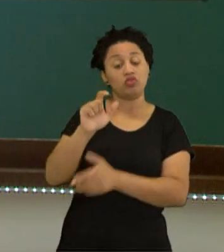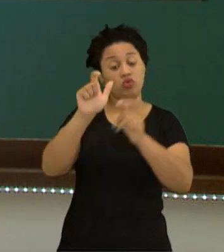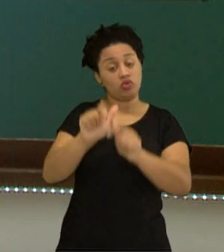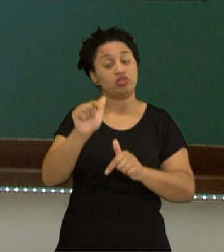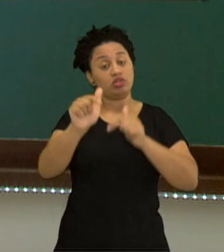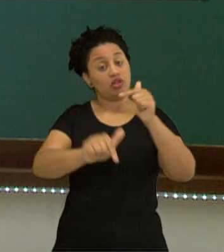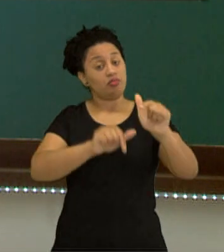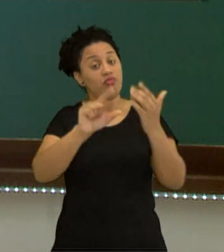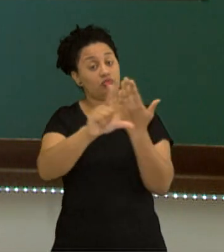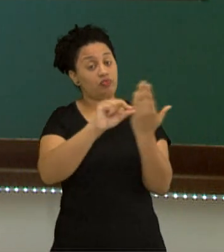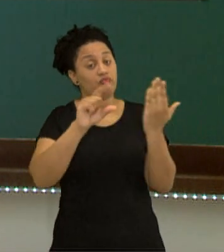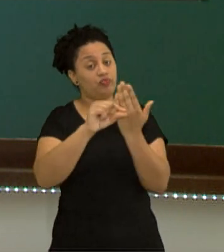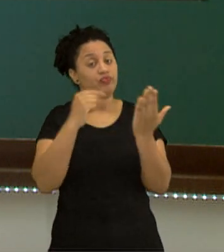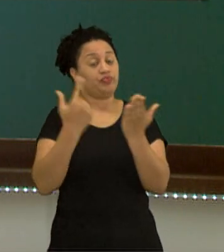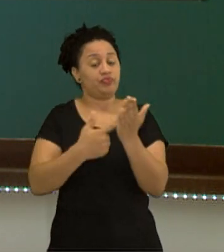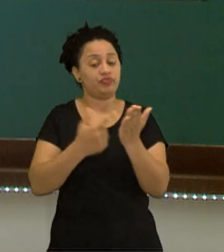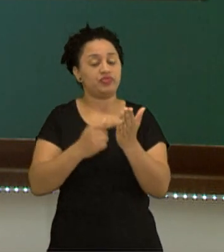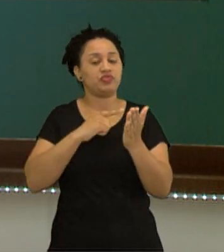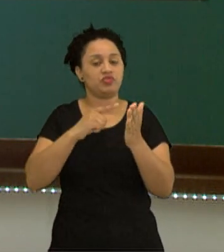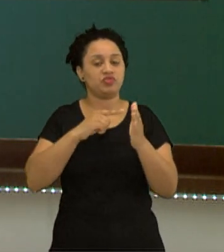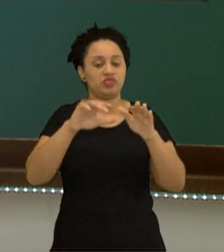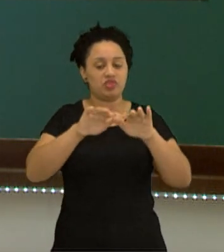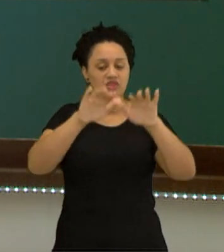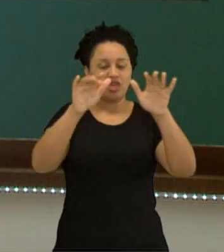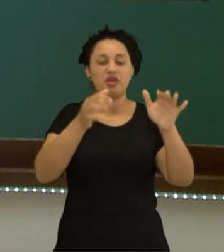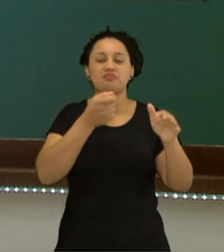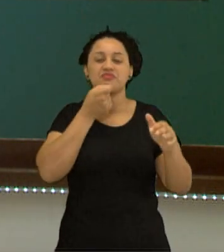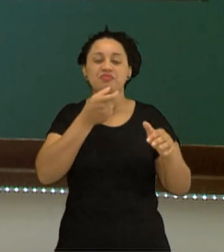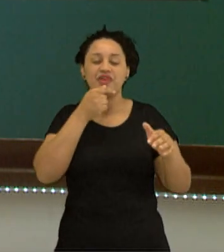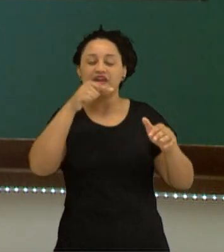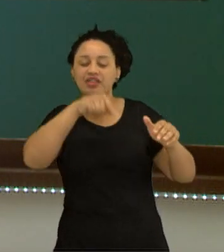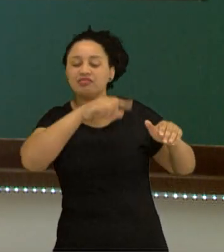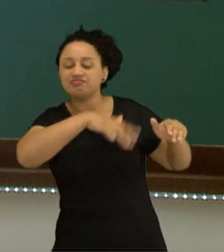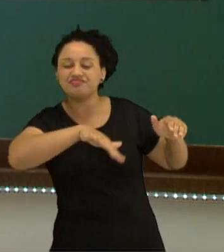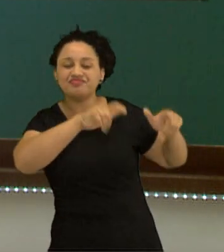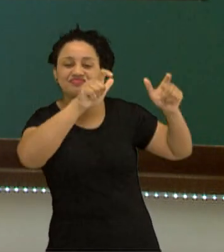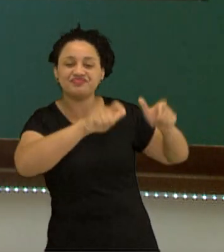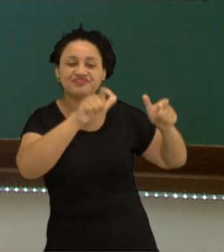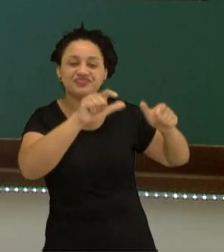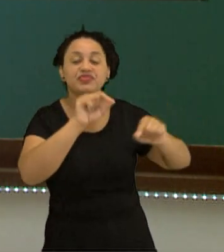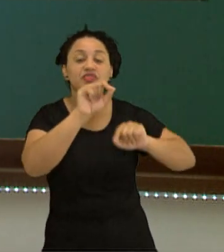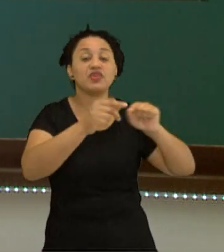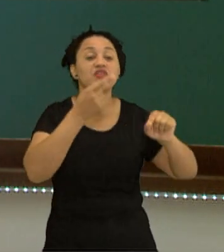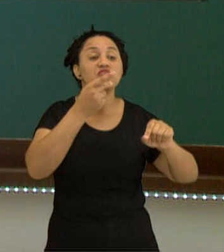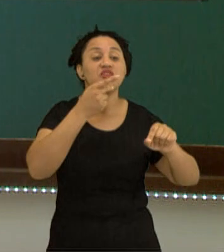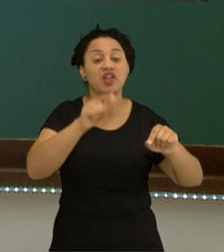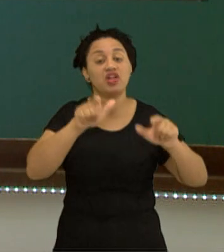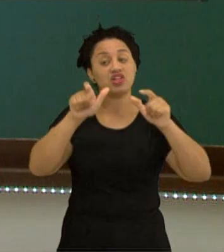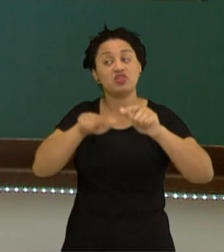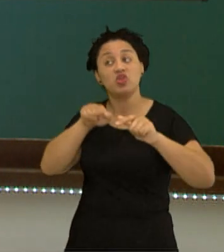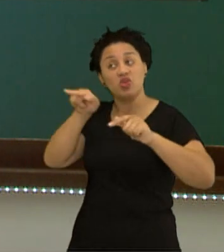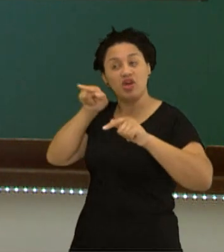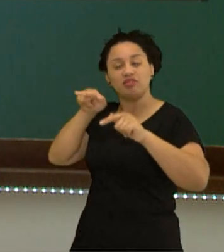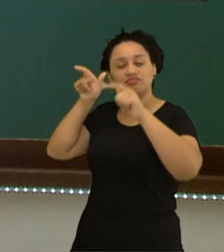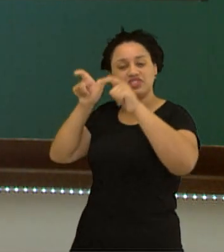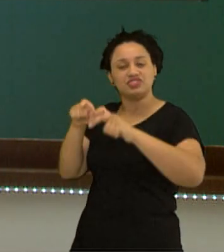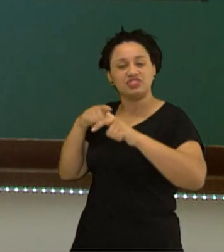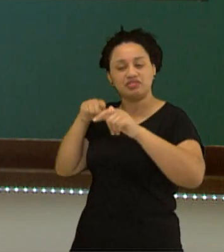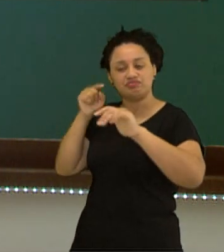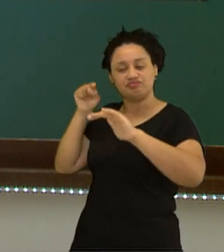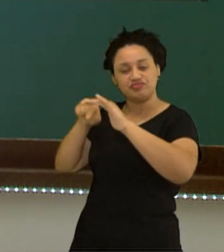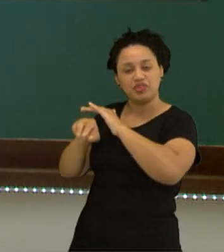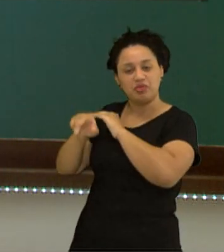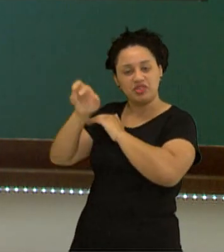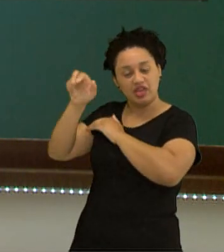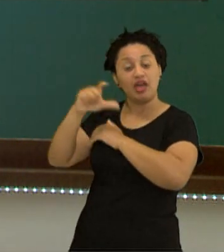autor do livro, ele tinha uma piada interna com os usuários desse local de chamar um local lá específico